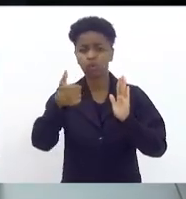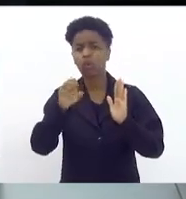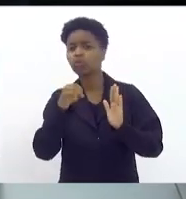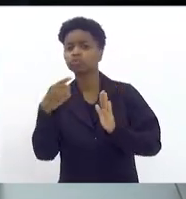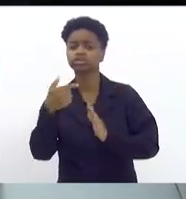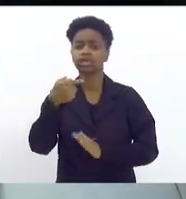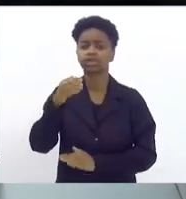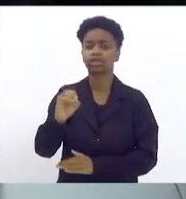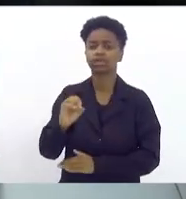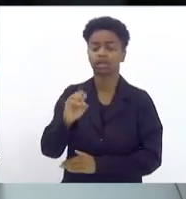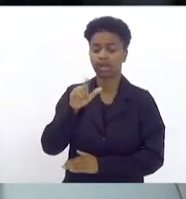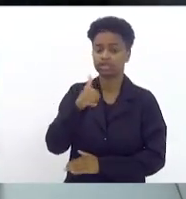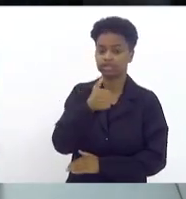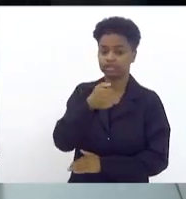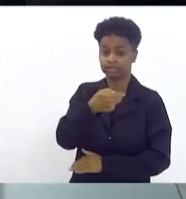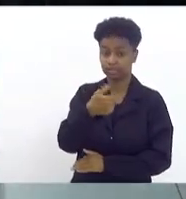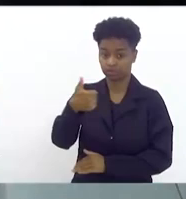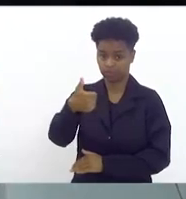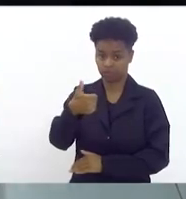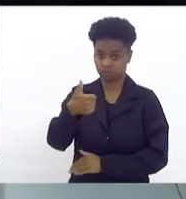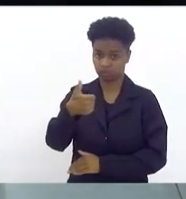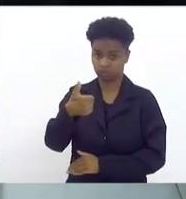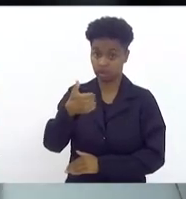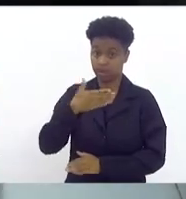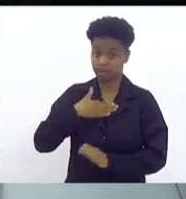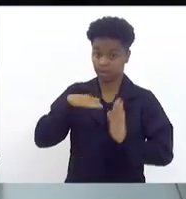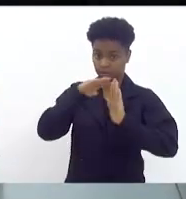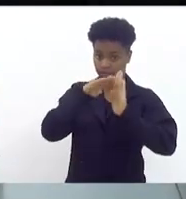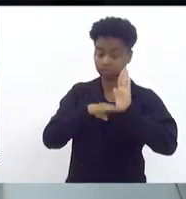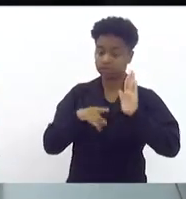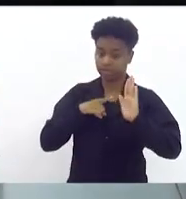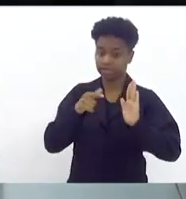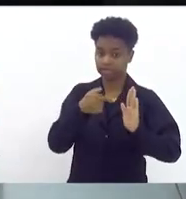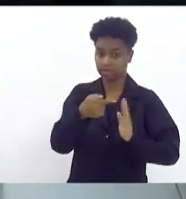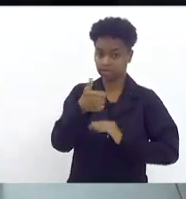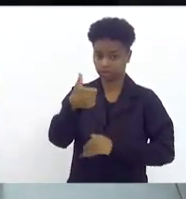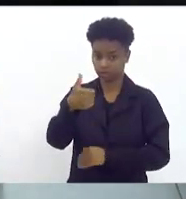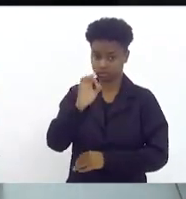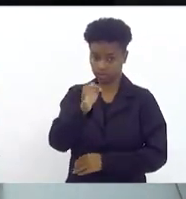71. Alô, alô? Na minha 71, pauta, 71, está certo. 71.